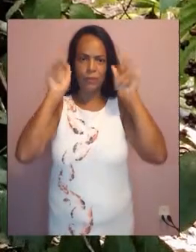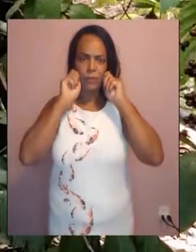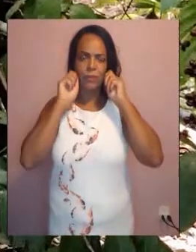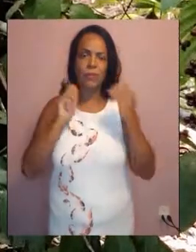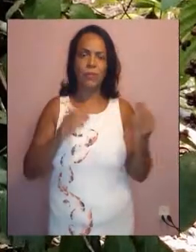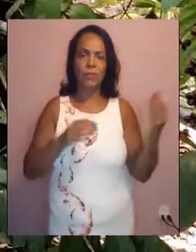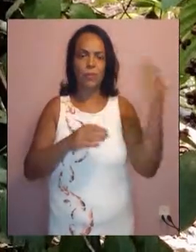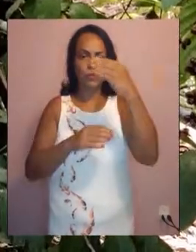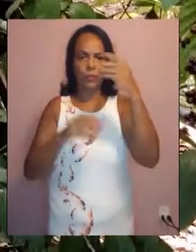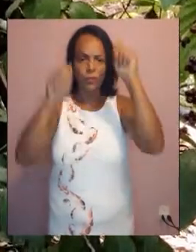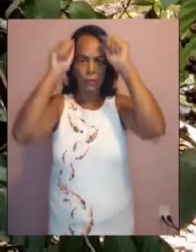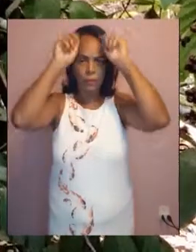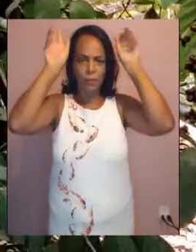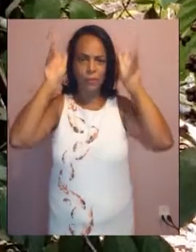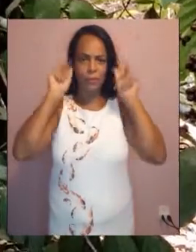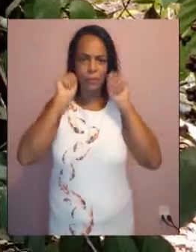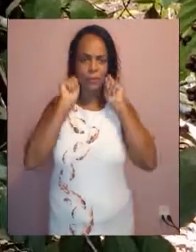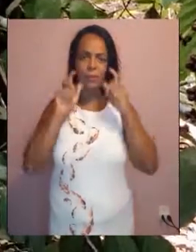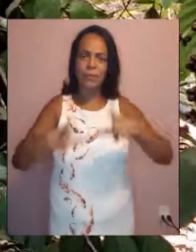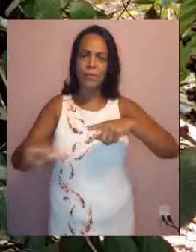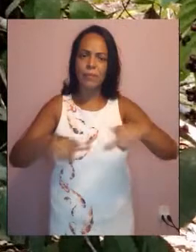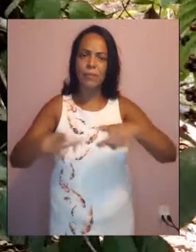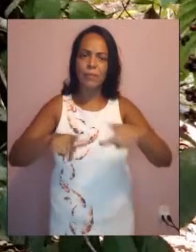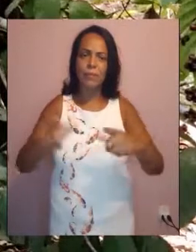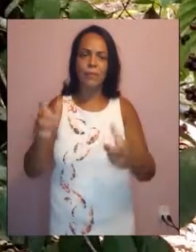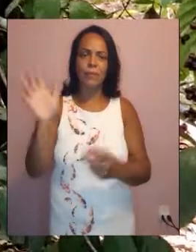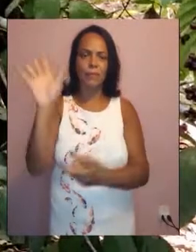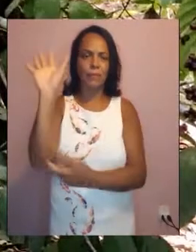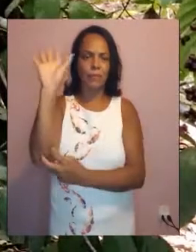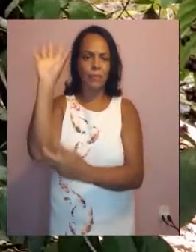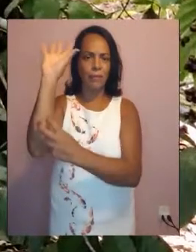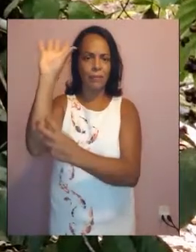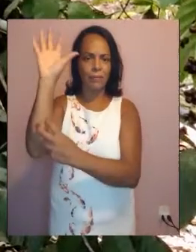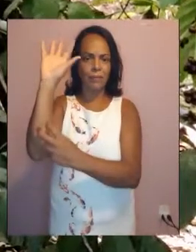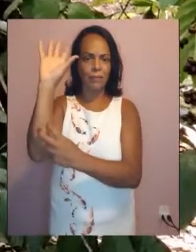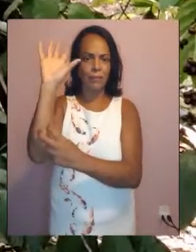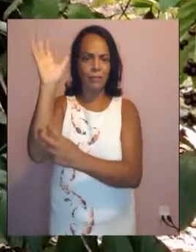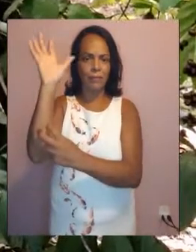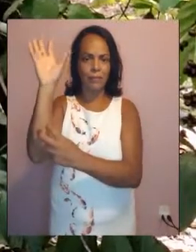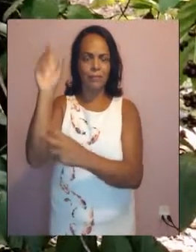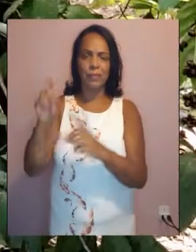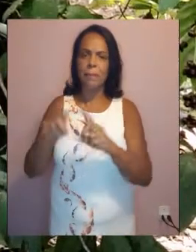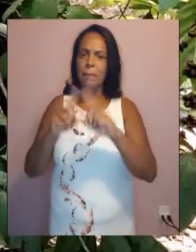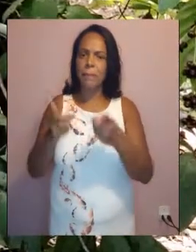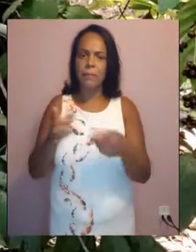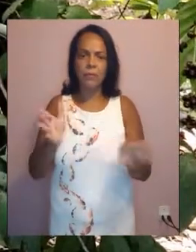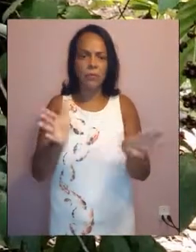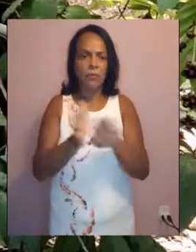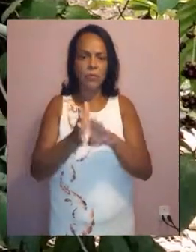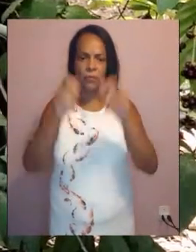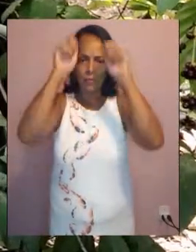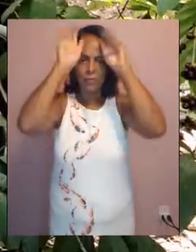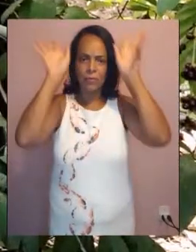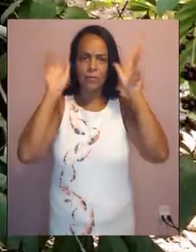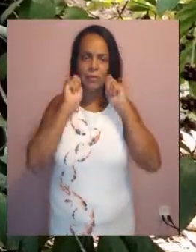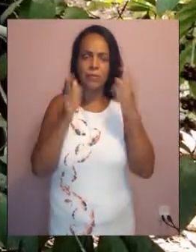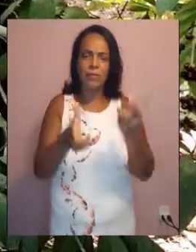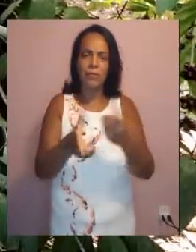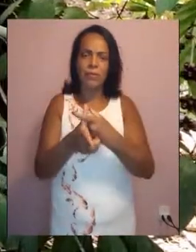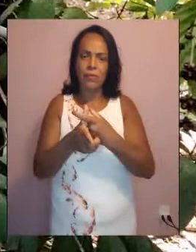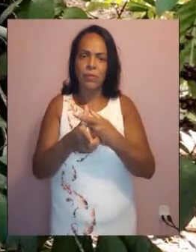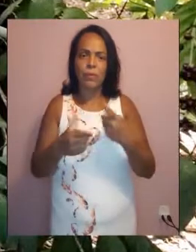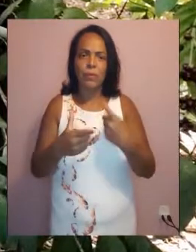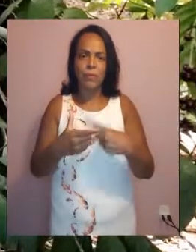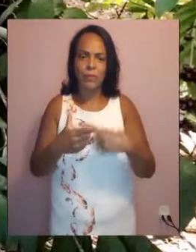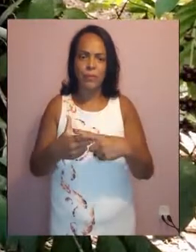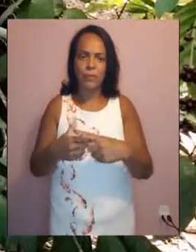a maioria das pessoas que vinham já chegavam aqui devendo ao patrão, né? Chegavam aqui, era